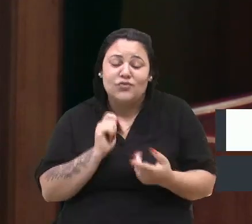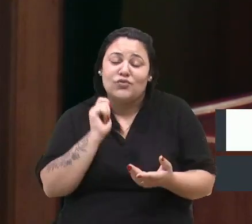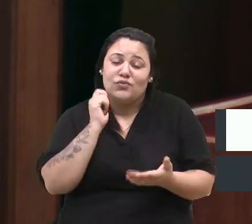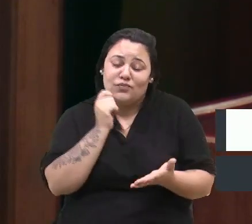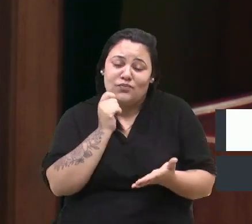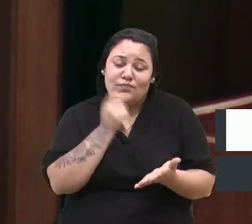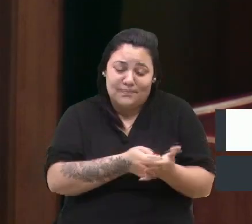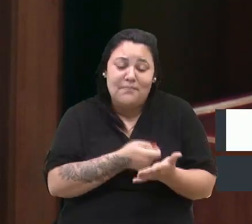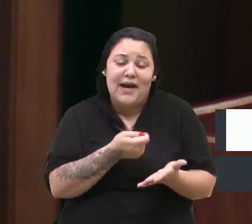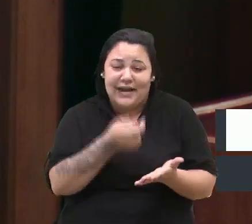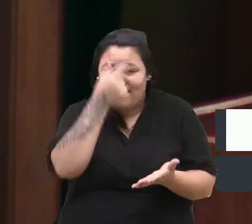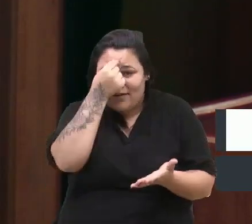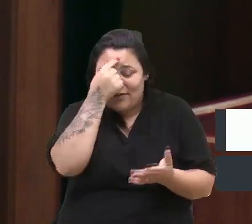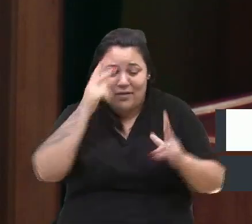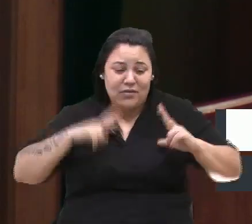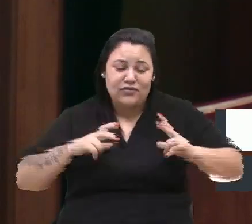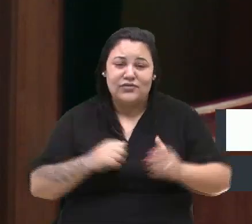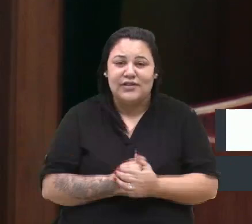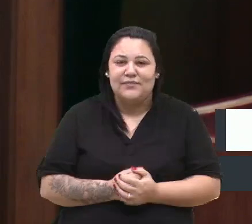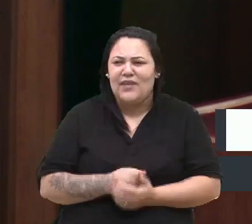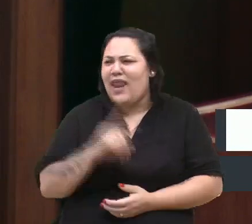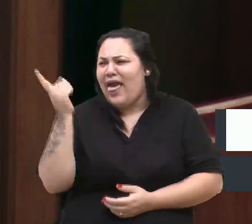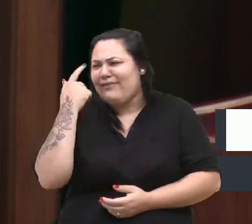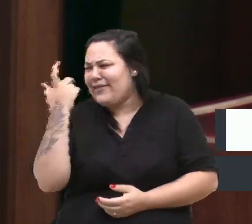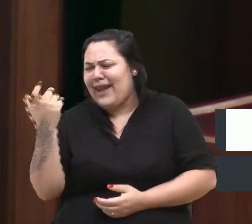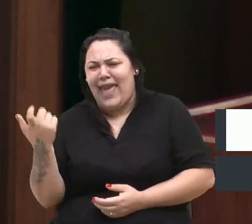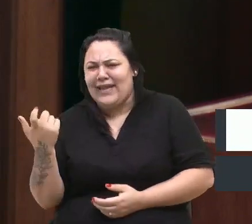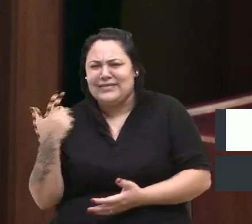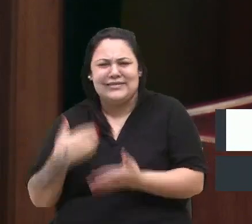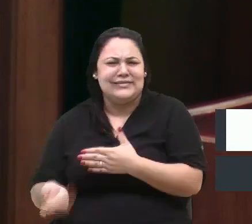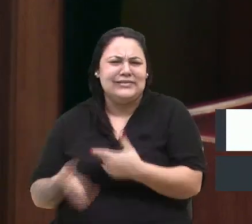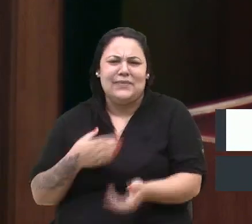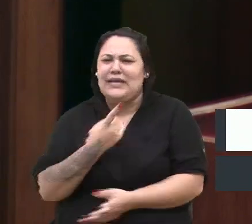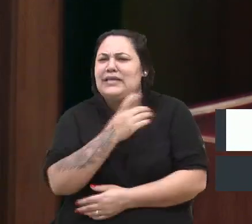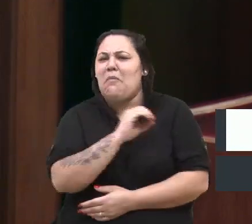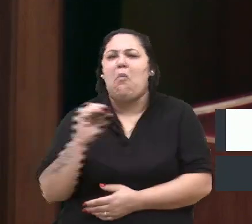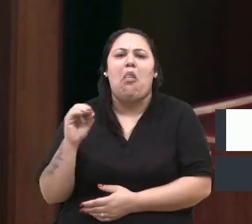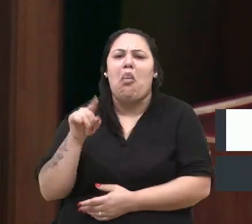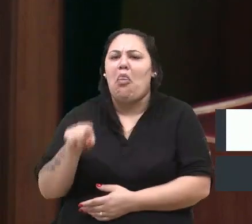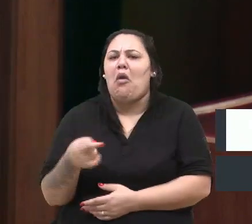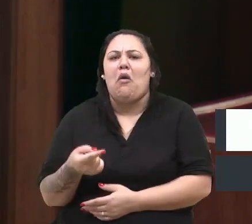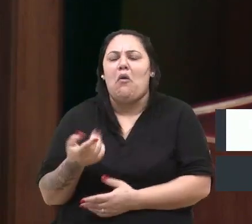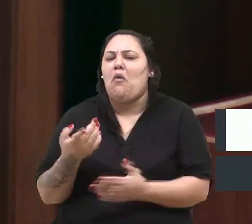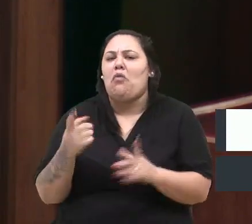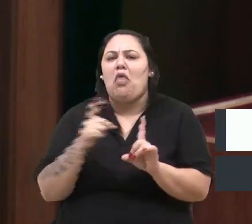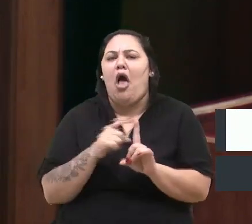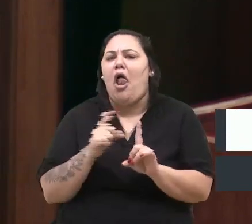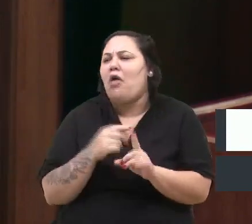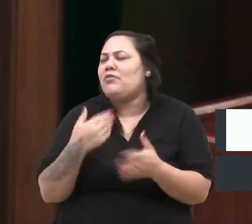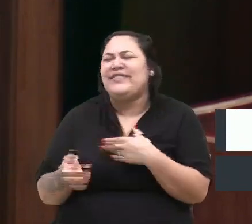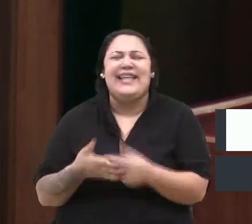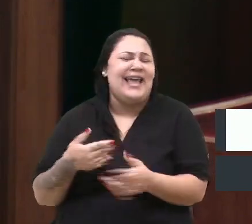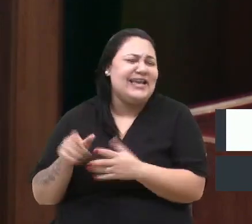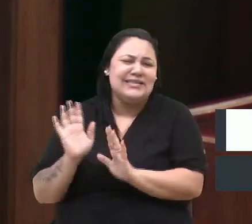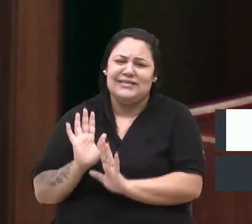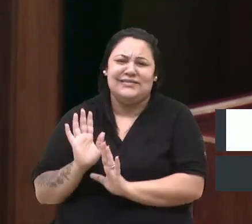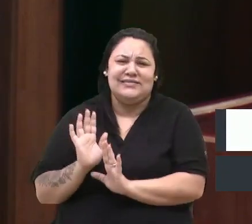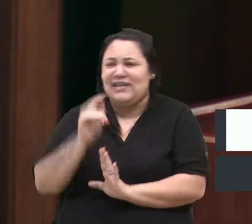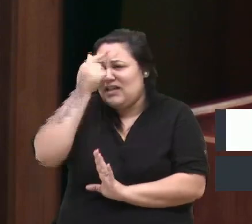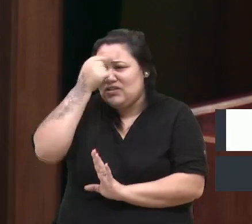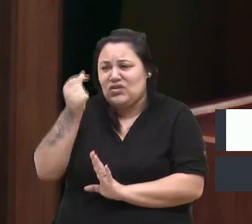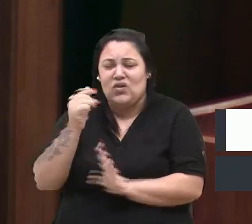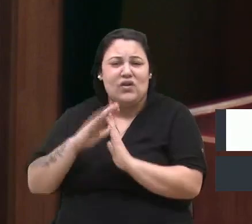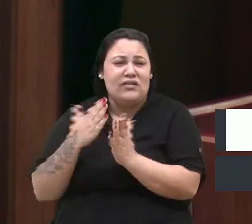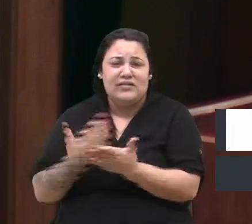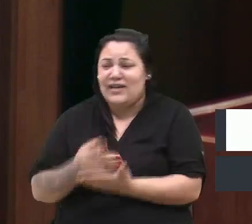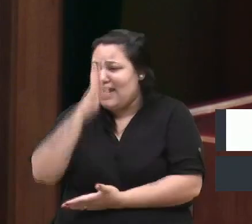particular. Lá não interessa se o pai ganha 100 mil dólares, ou 200 ou 1.000 dólares por mês. A escola e a faculdade é gratuita até o